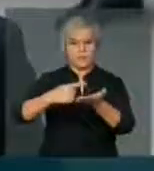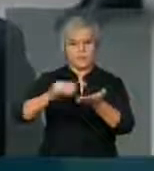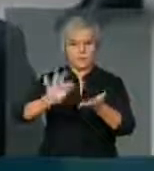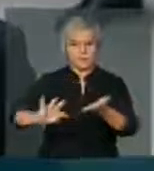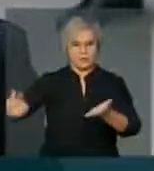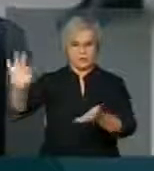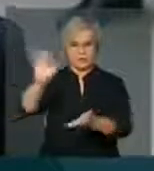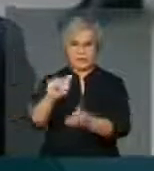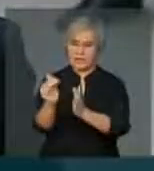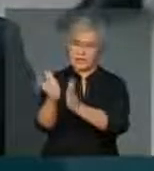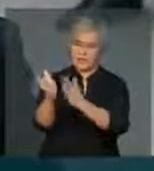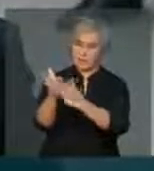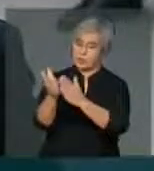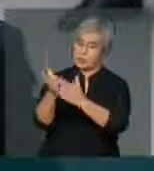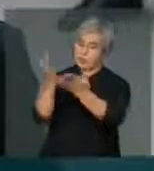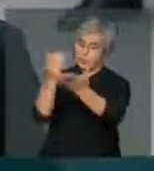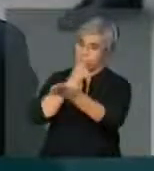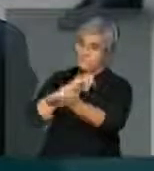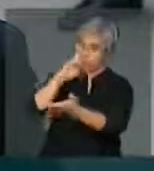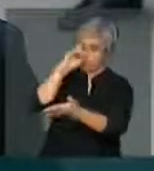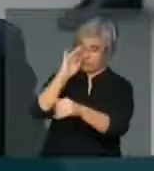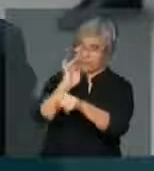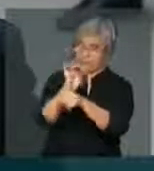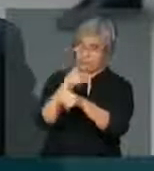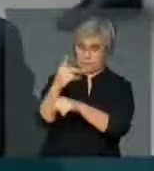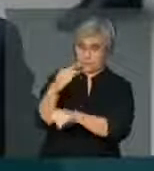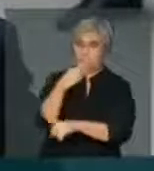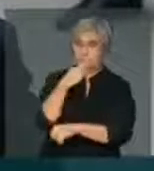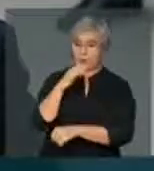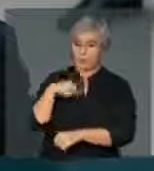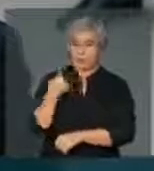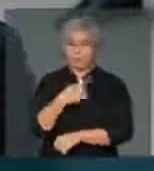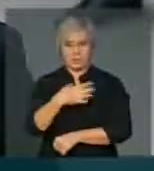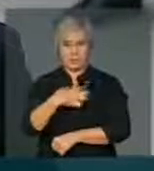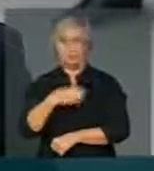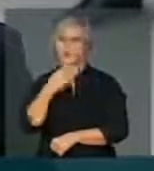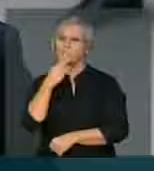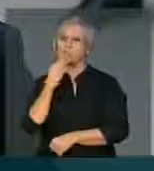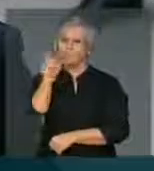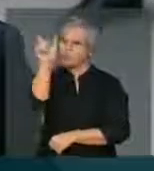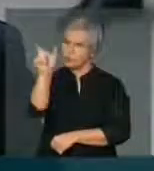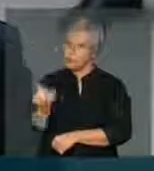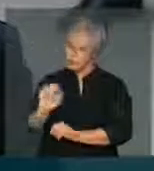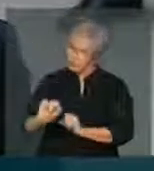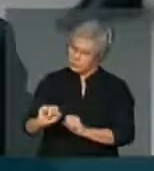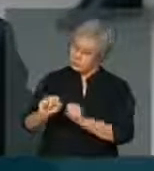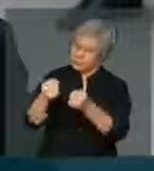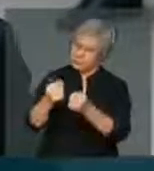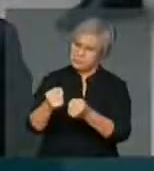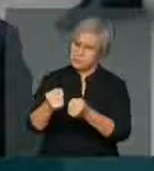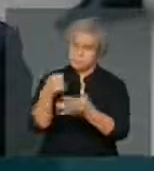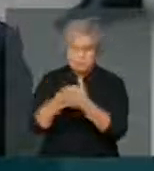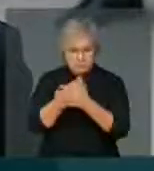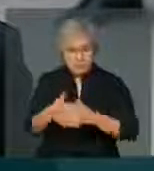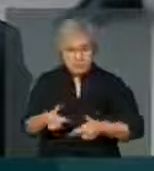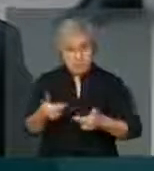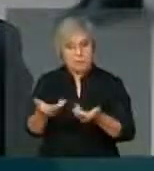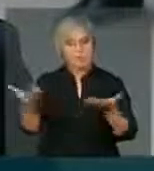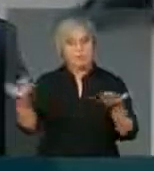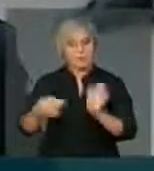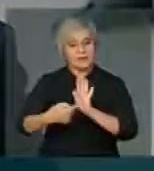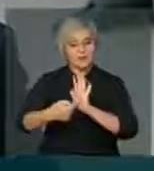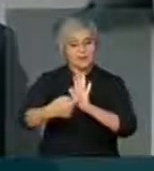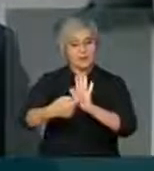parabéns a Vossa Excelência, o seu estado lhe conhece, a Bahia nós o conhecemos pela sua determinação, tenacidade política e aqui demonstra